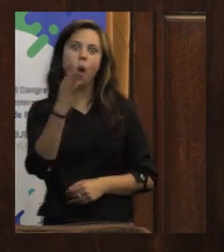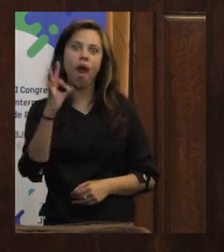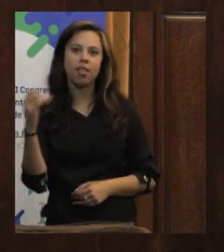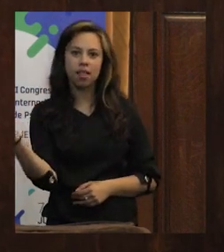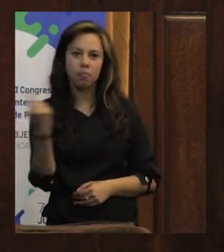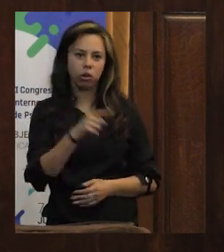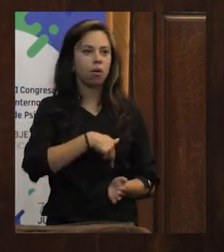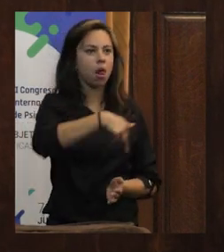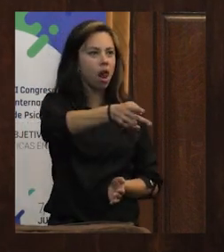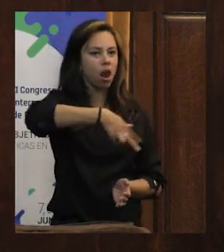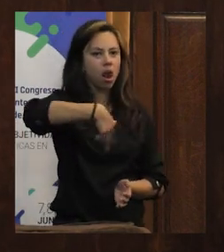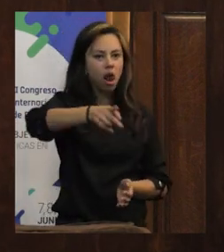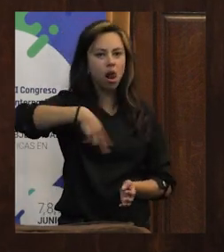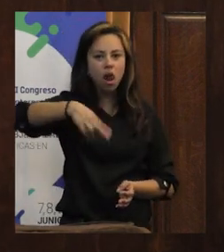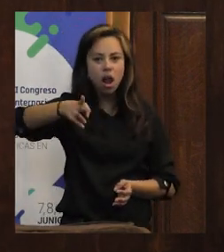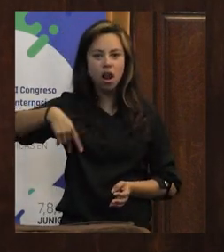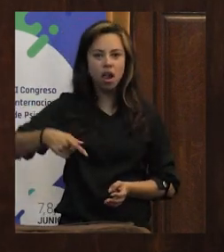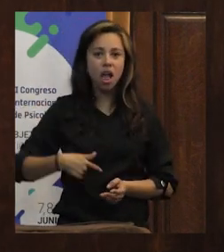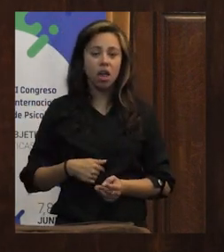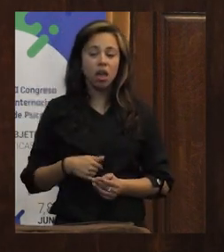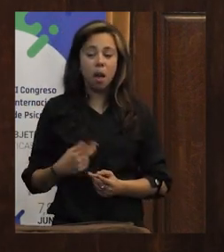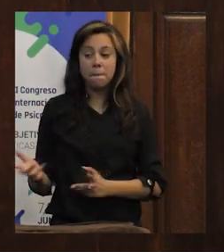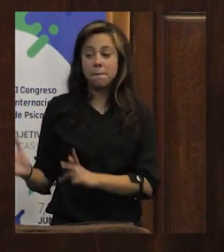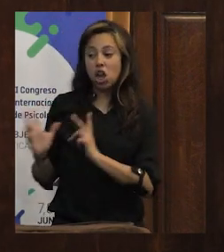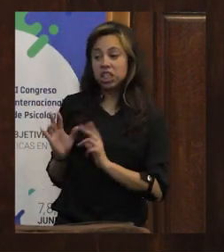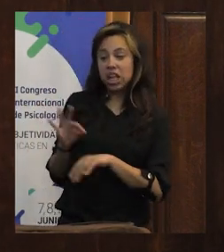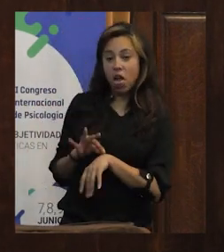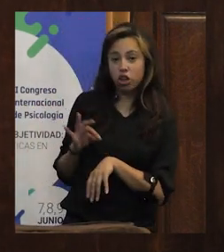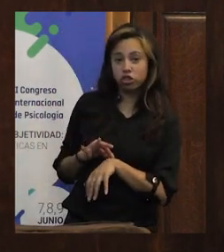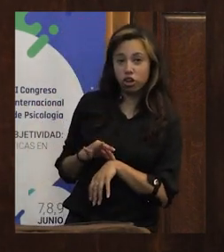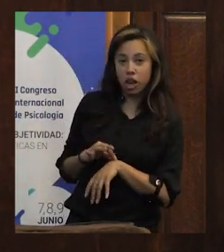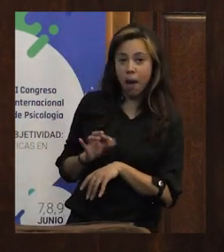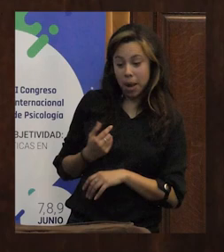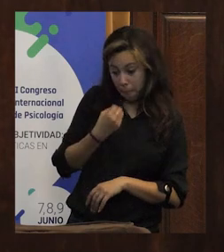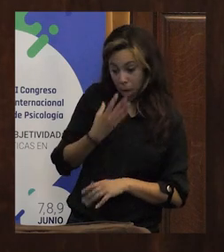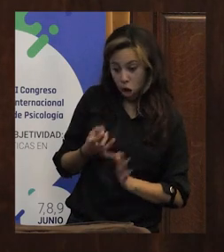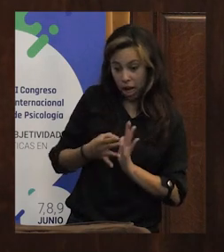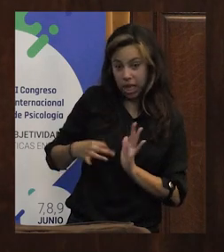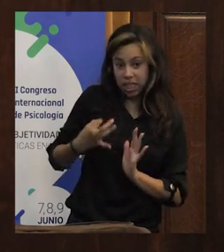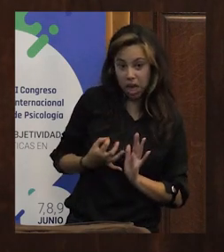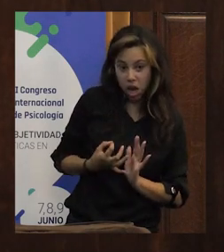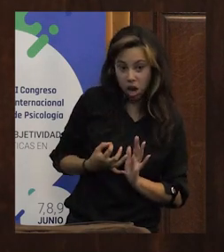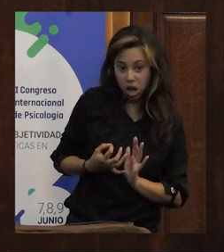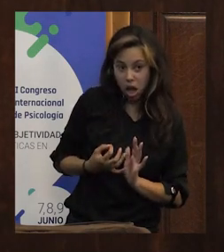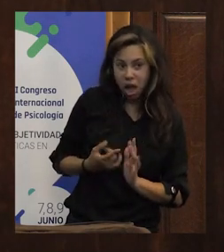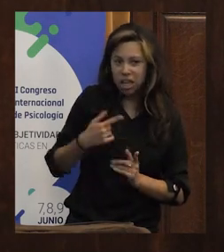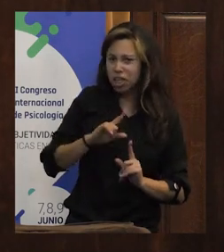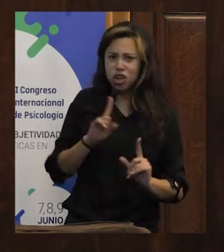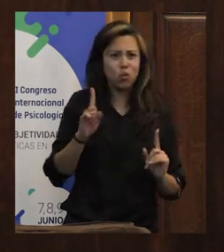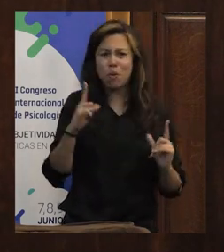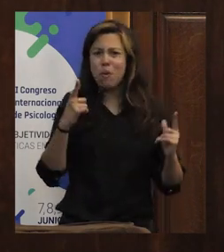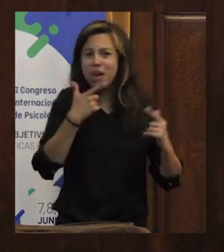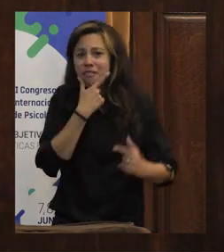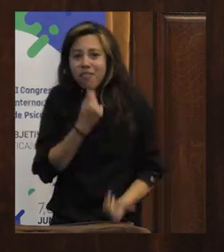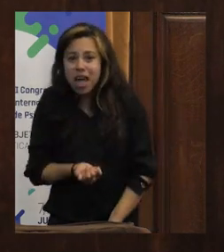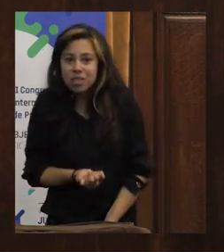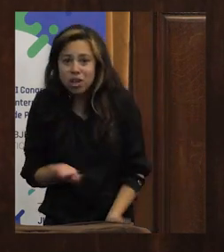Bom, não é fácil. E, em geral, não posso